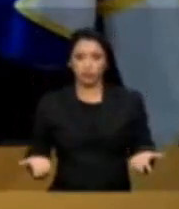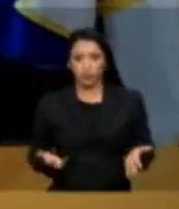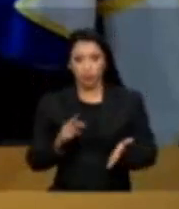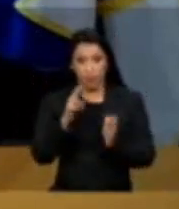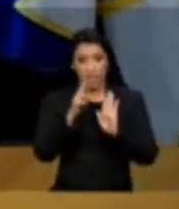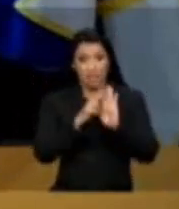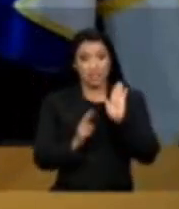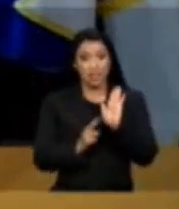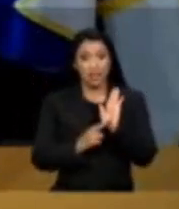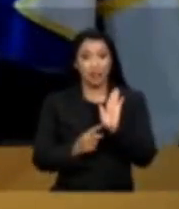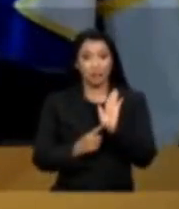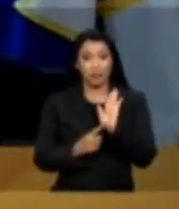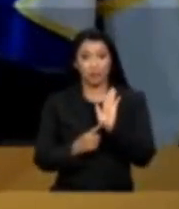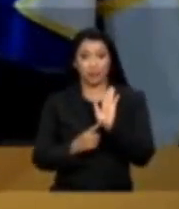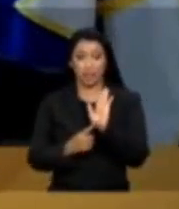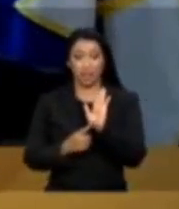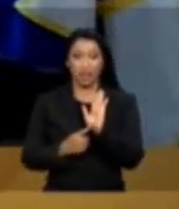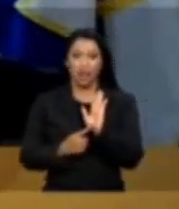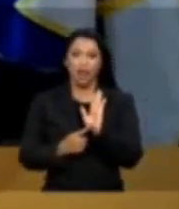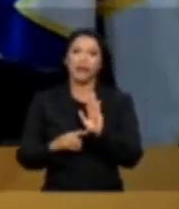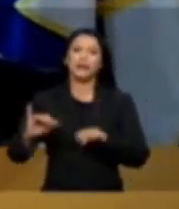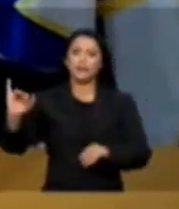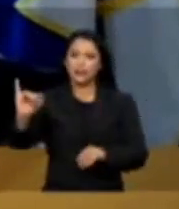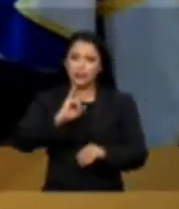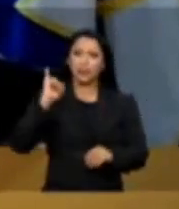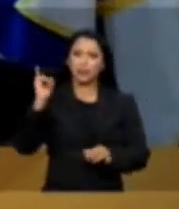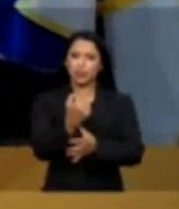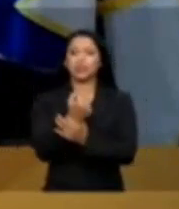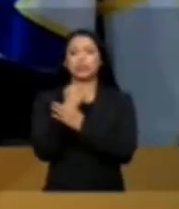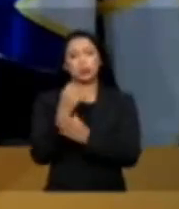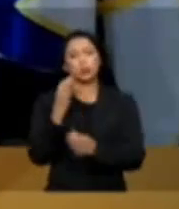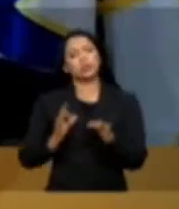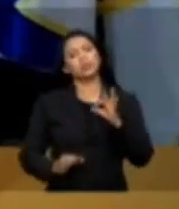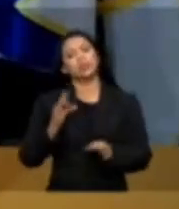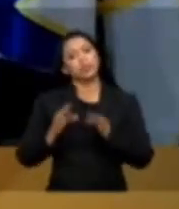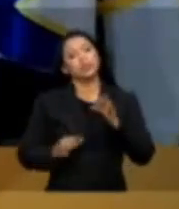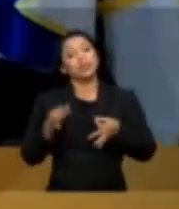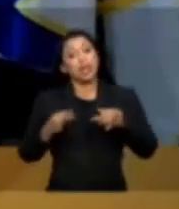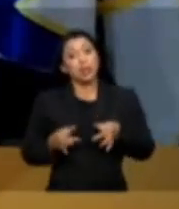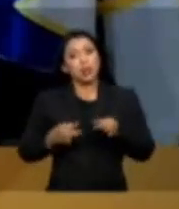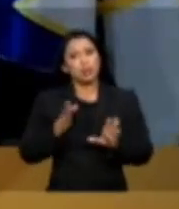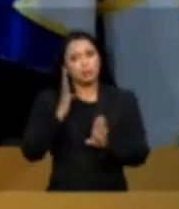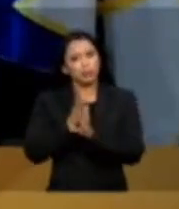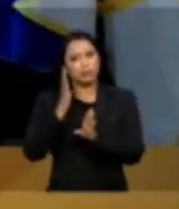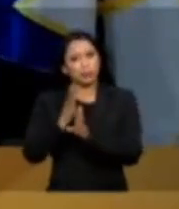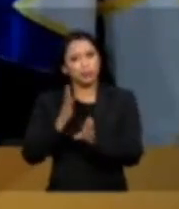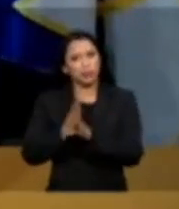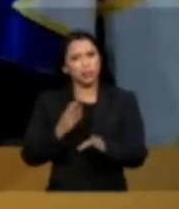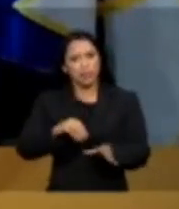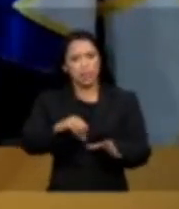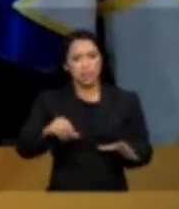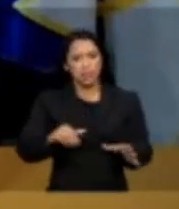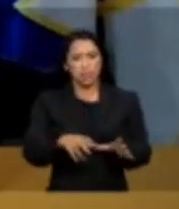relato demonstra a importância de garantir, com segurança jurídica, a correta identificação das terras